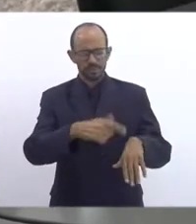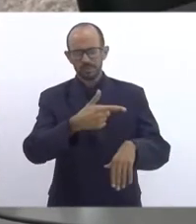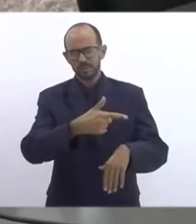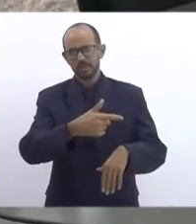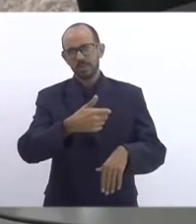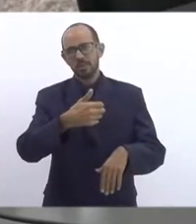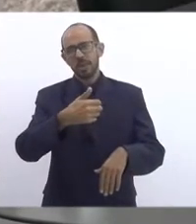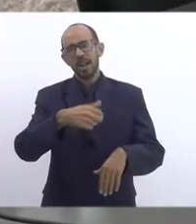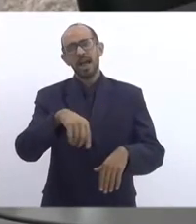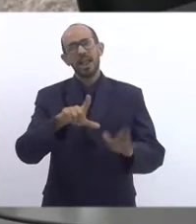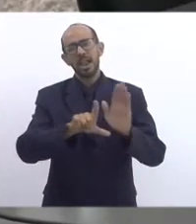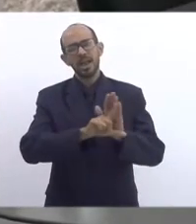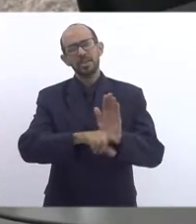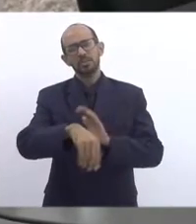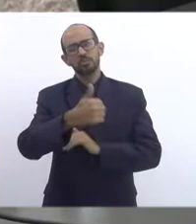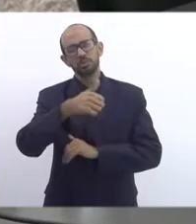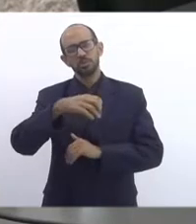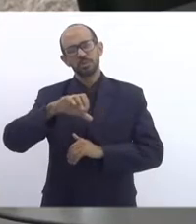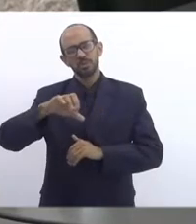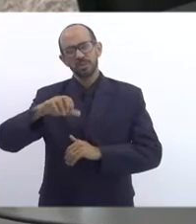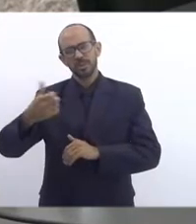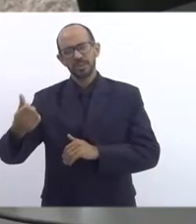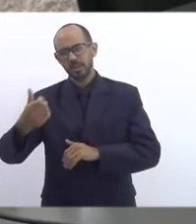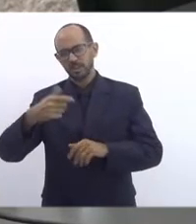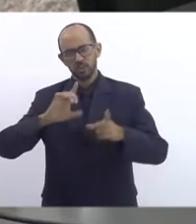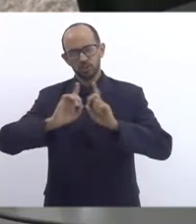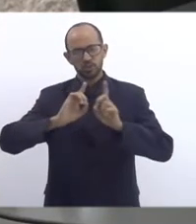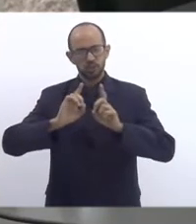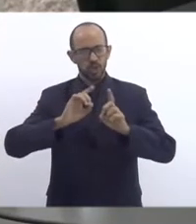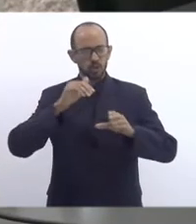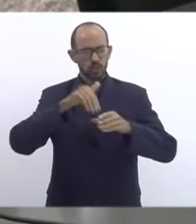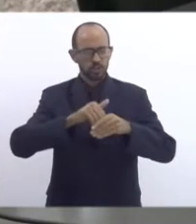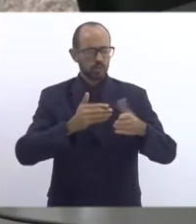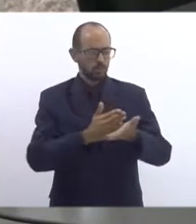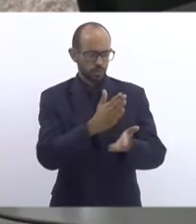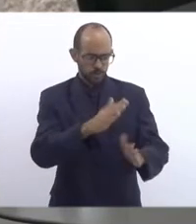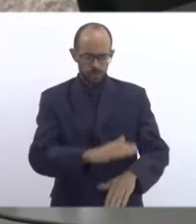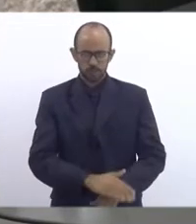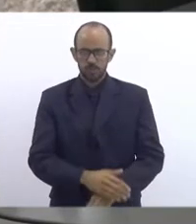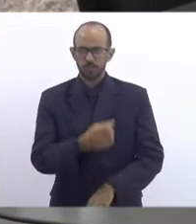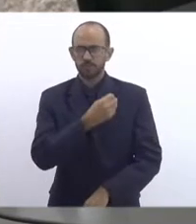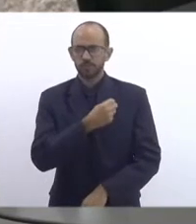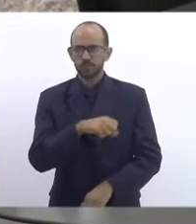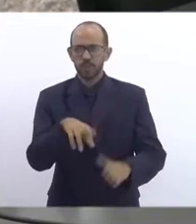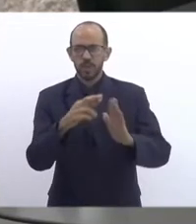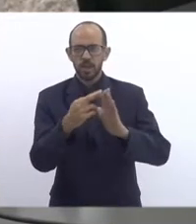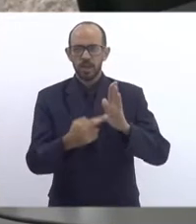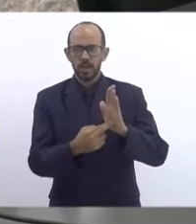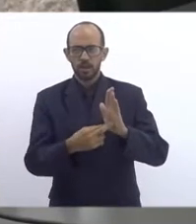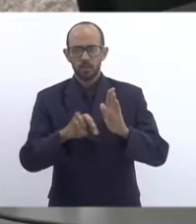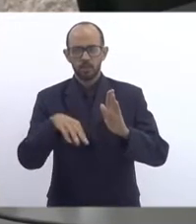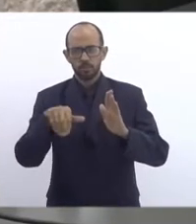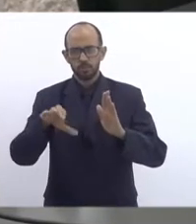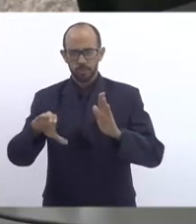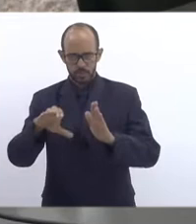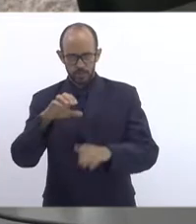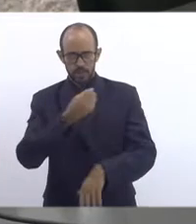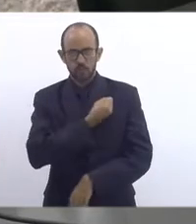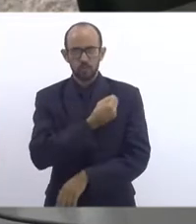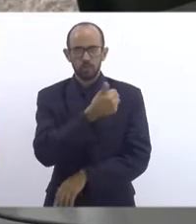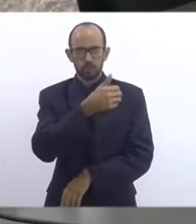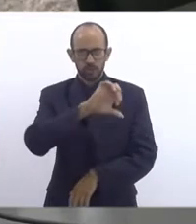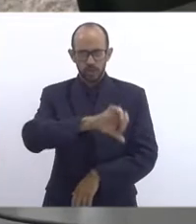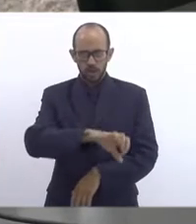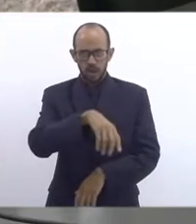96. Em discussão e em votação, aprovado. Relator deputado Carlos Mink, 19 da pauta, projeto